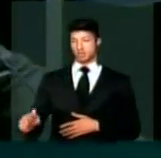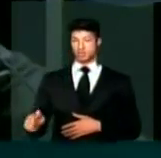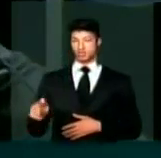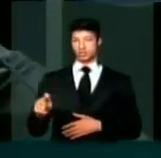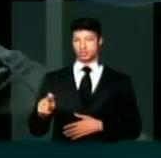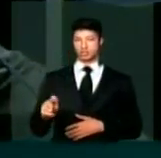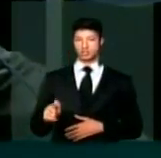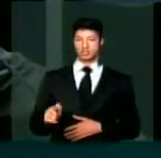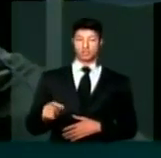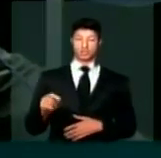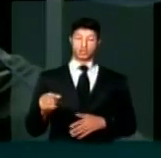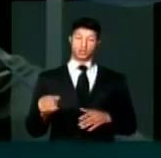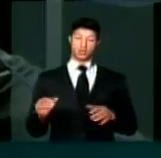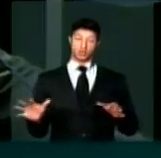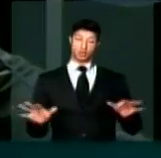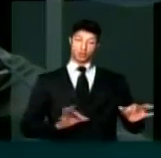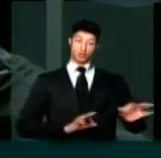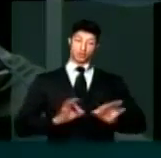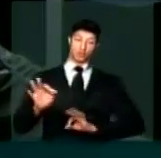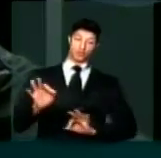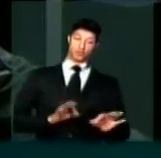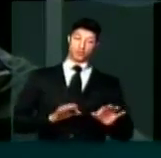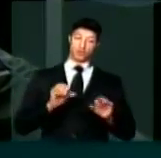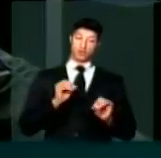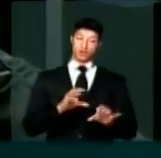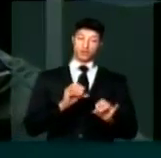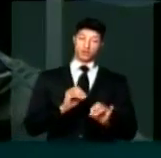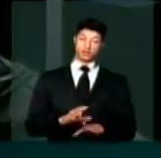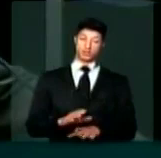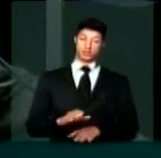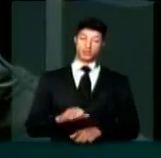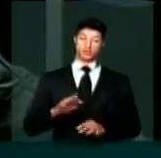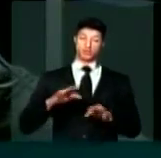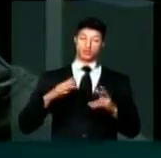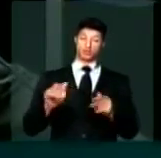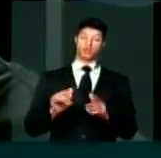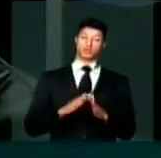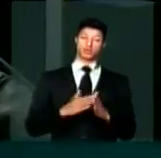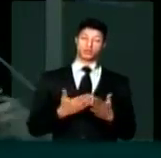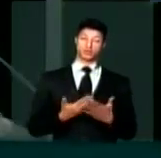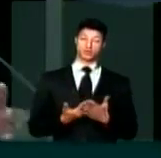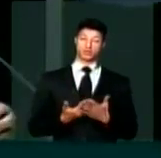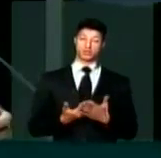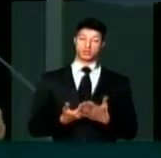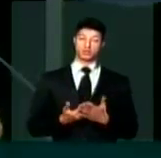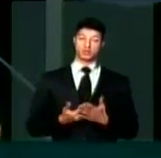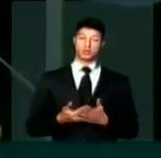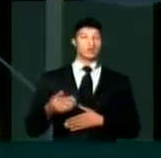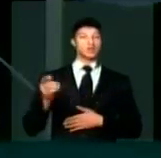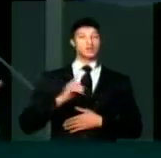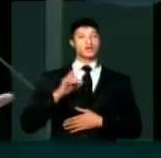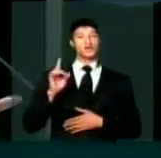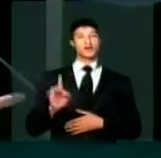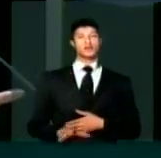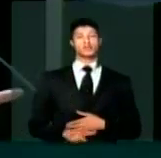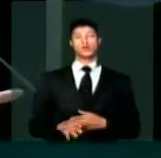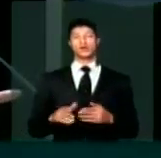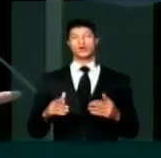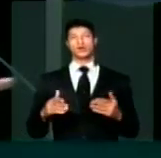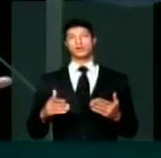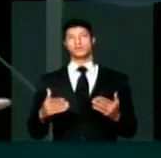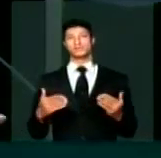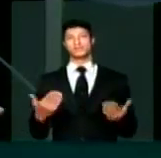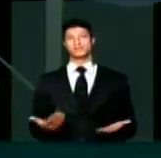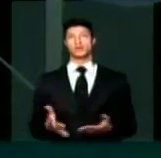1827, que instituía o ensino elementar em todas as escolas. Não é